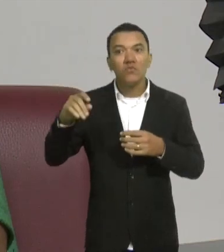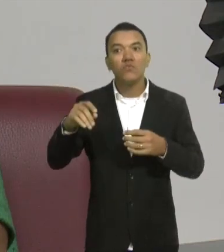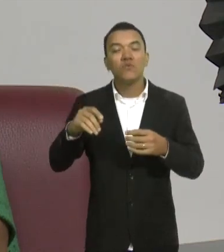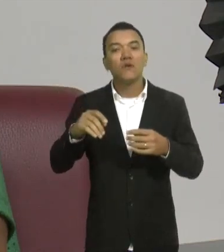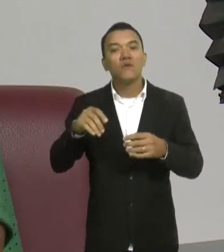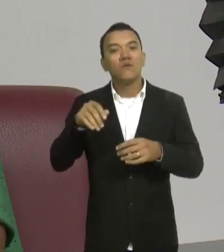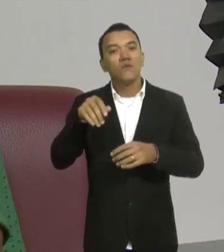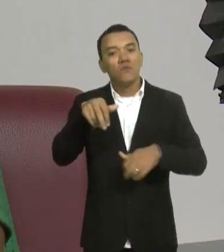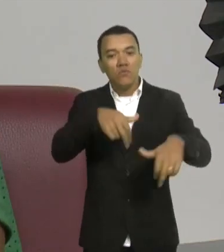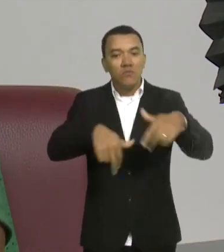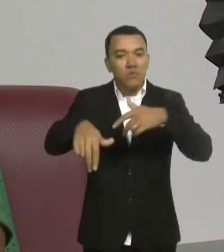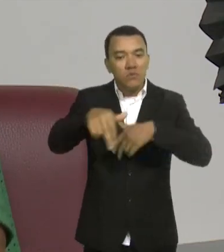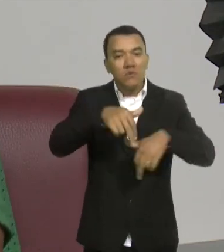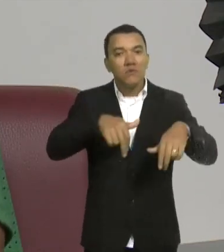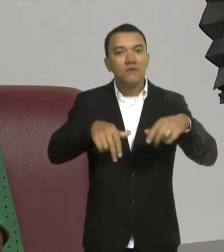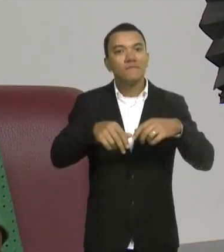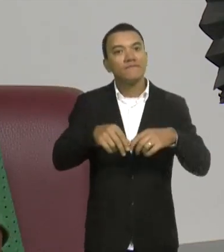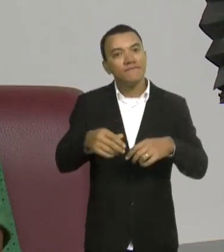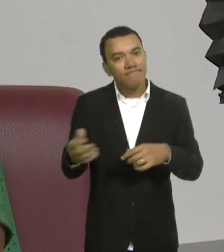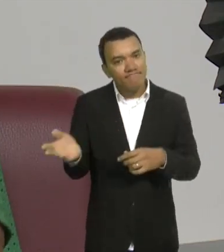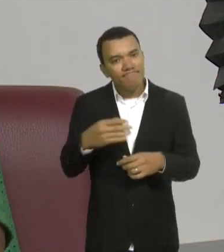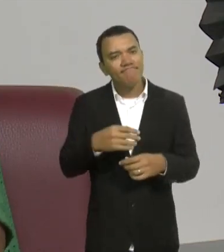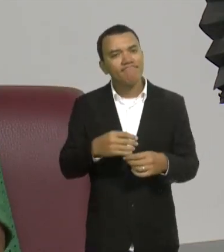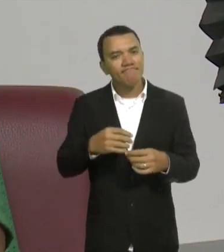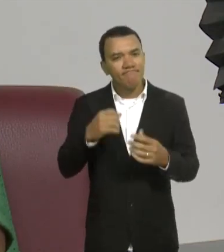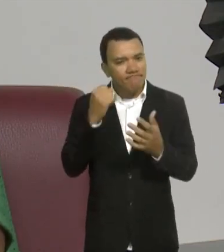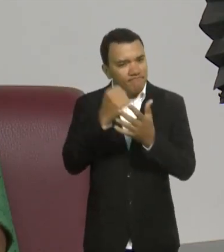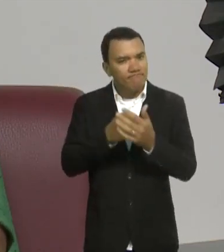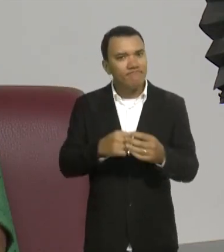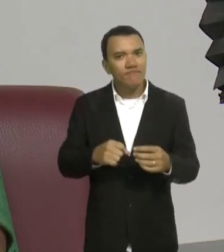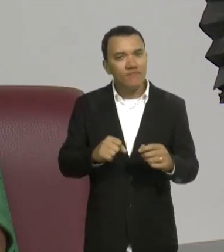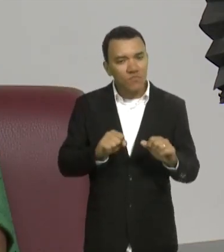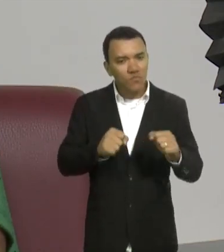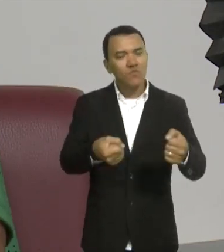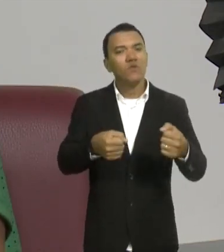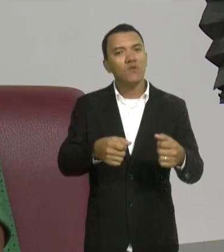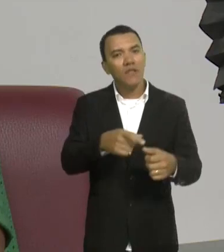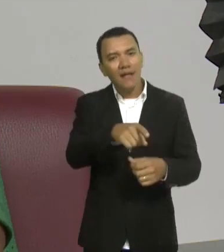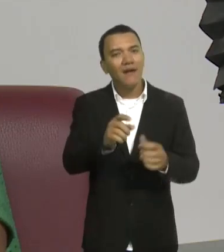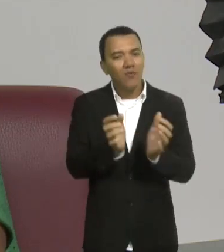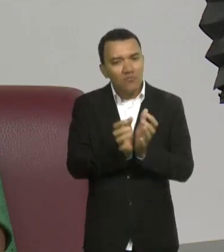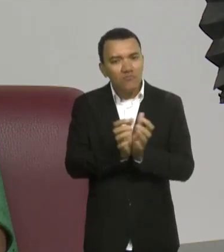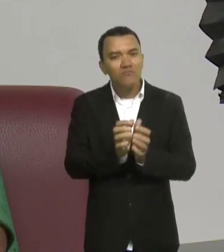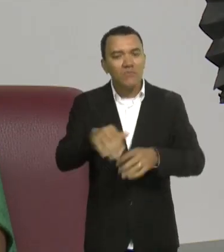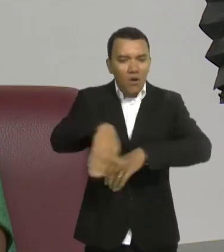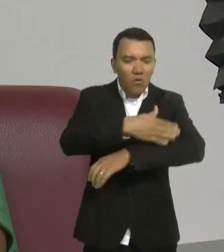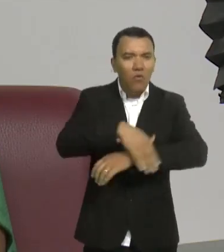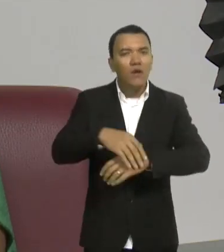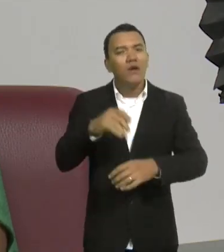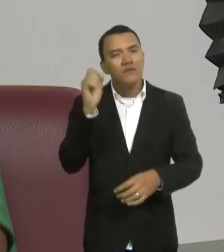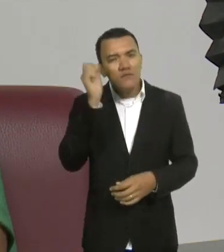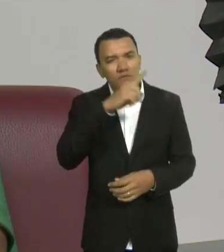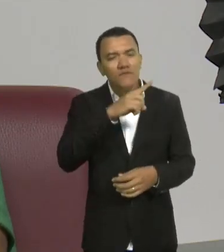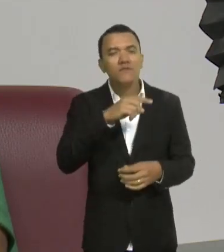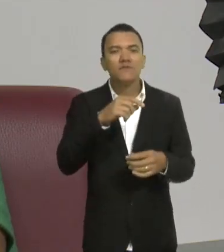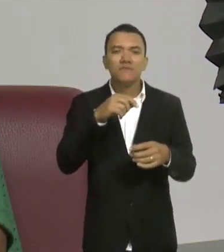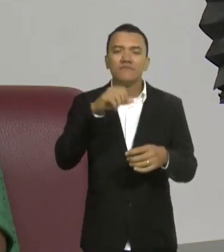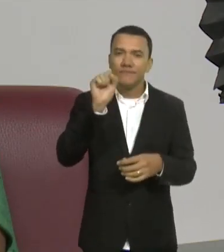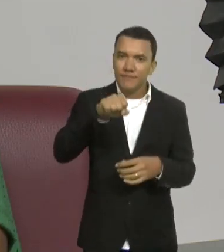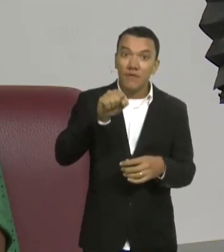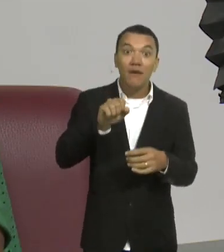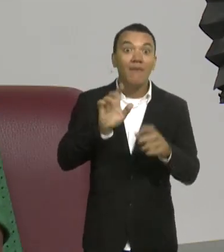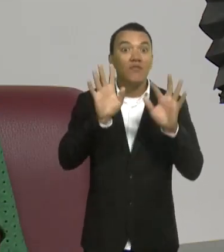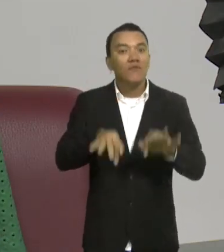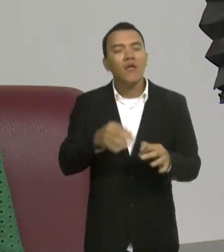povo. Vamos ter fibra e garra para colocar um grupo na rua. É com dificuldade? É, mas no final é